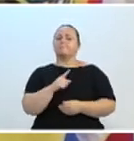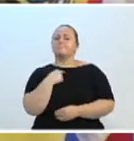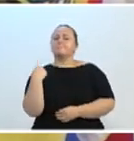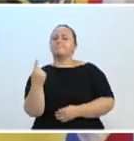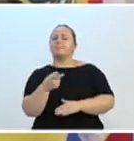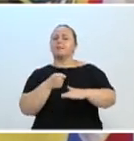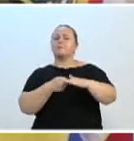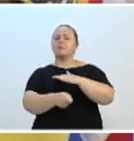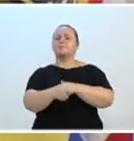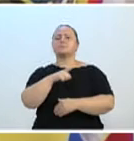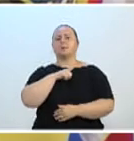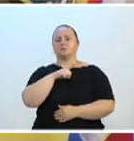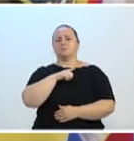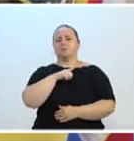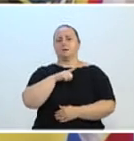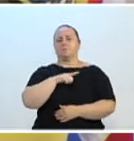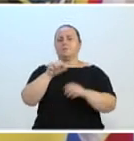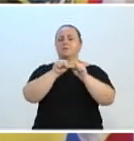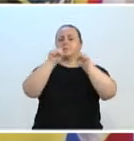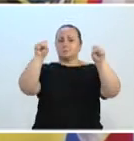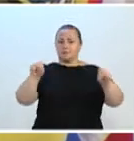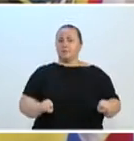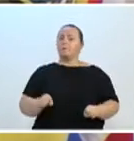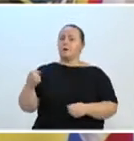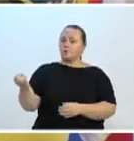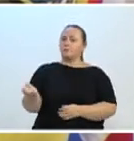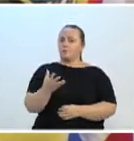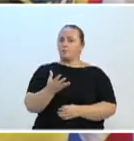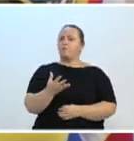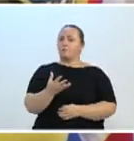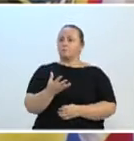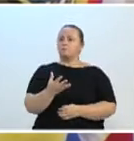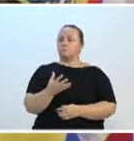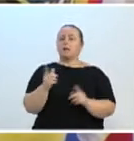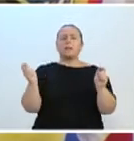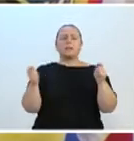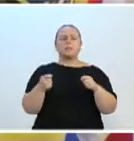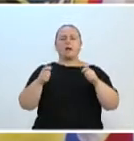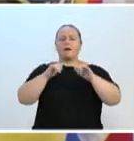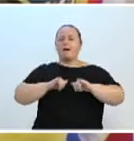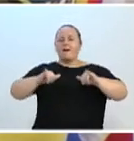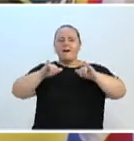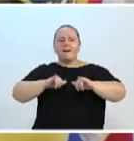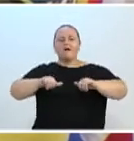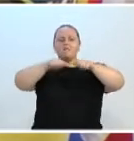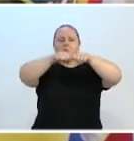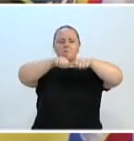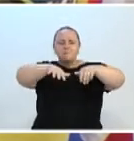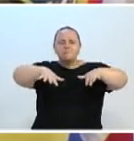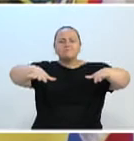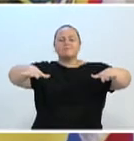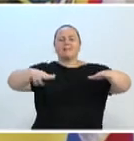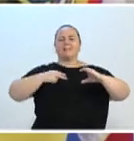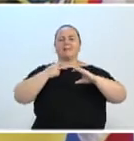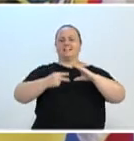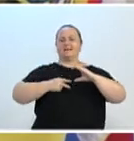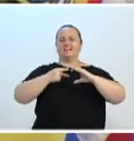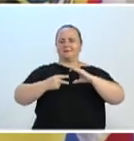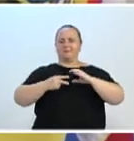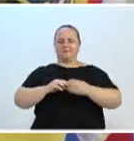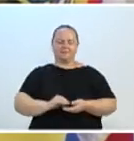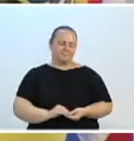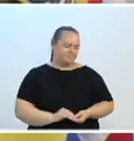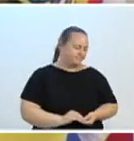num sistema novo, Silmara, que nos permitiu informatizar a Câmara. Uma das bandeiras, inclusive,